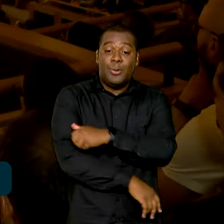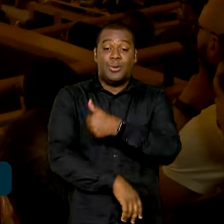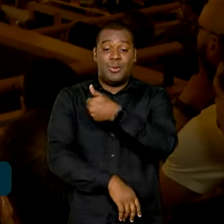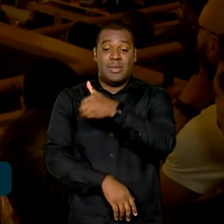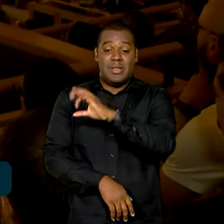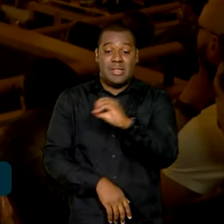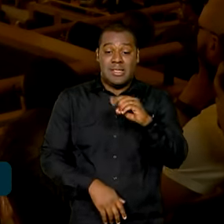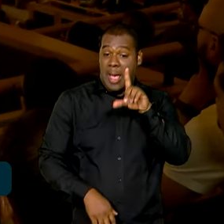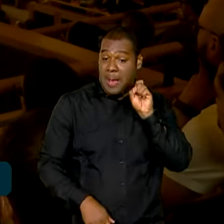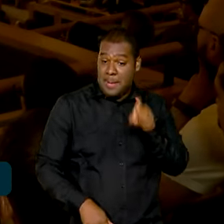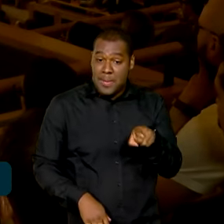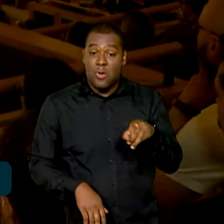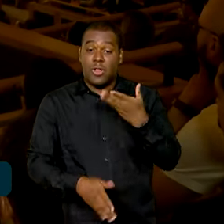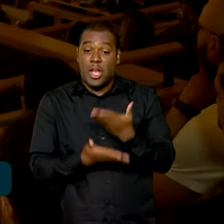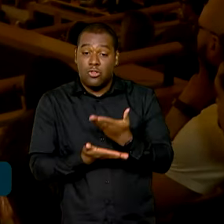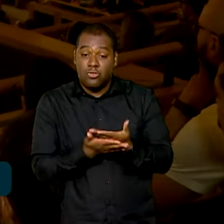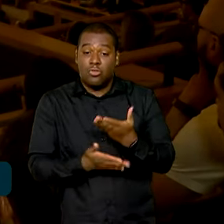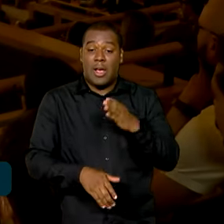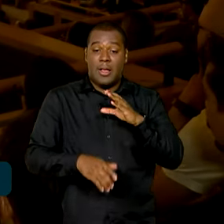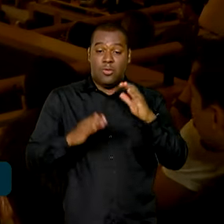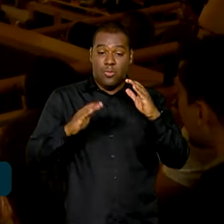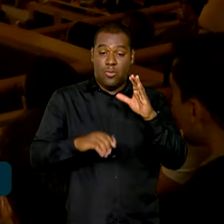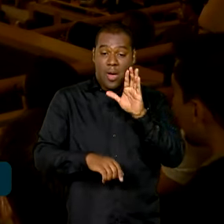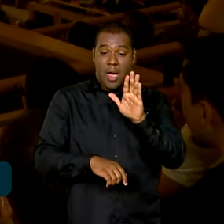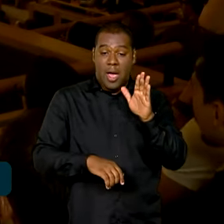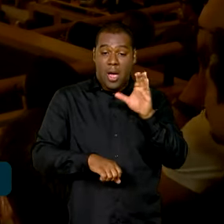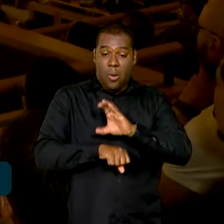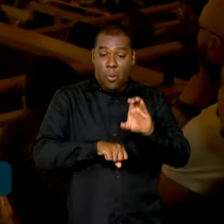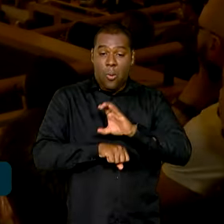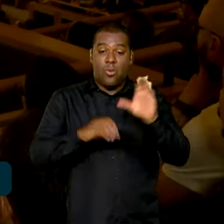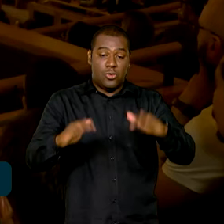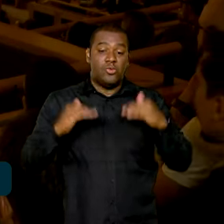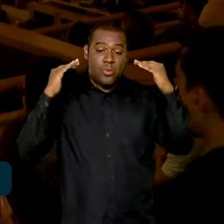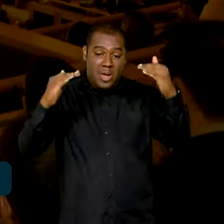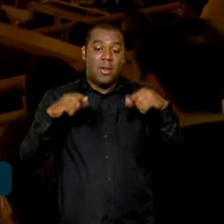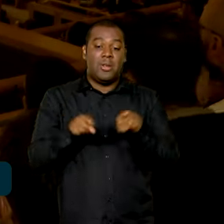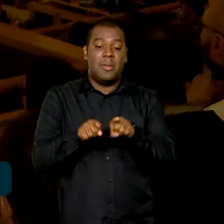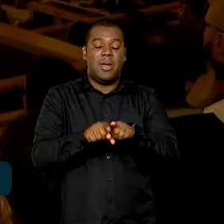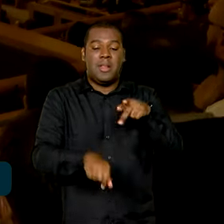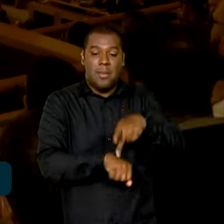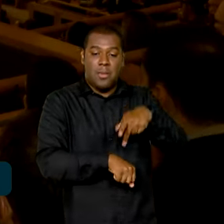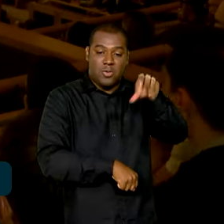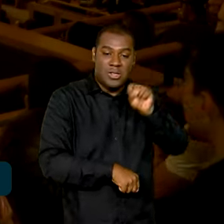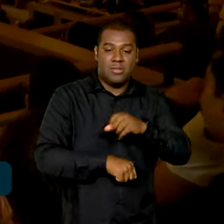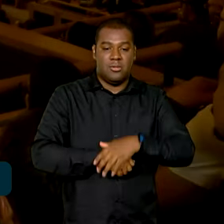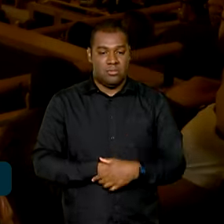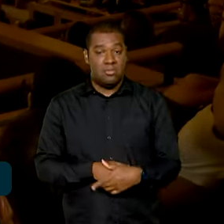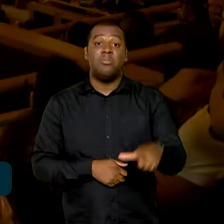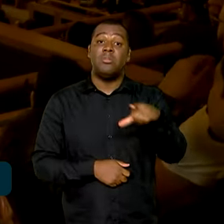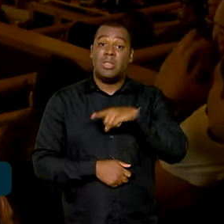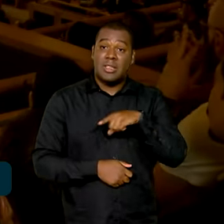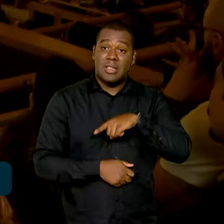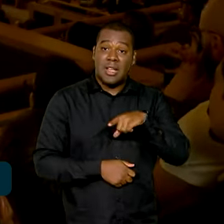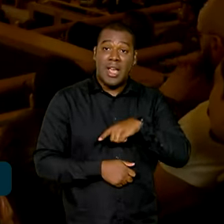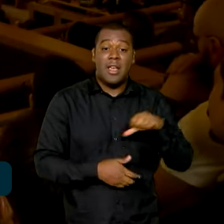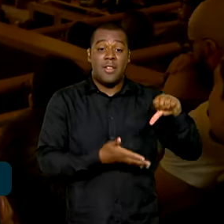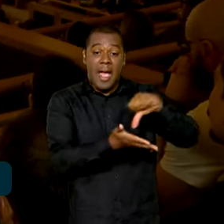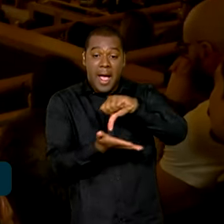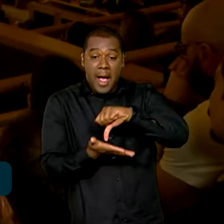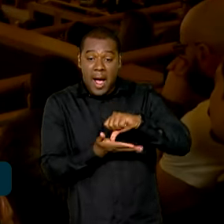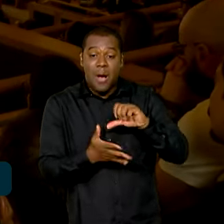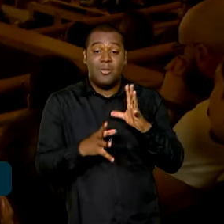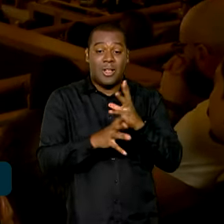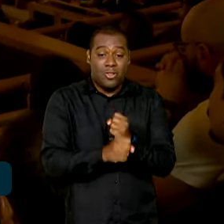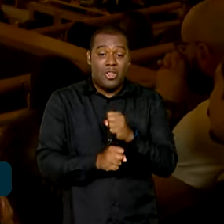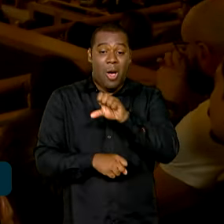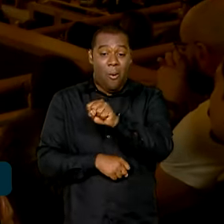de graduação e pós-graduação e possui 8 campus, incluindo capital, litoral e interior.